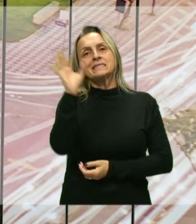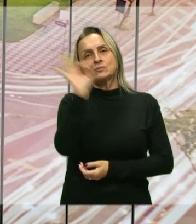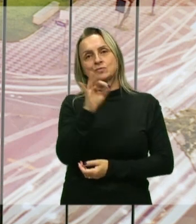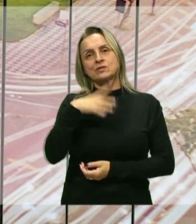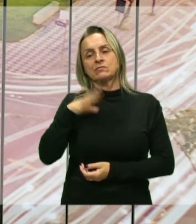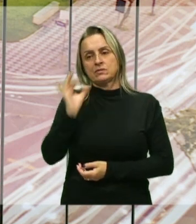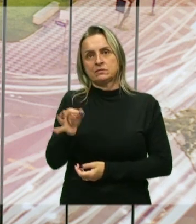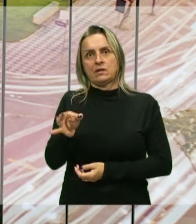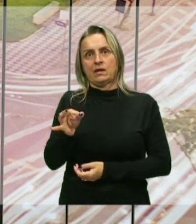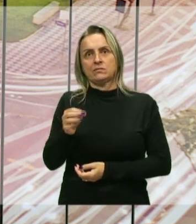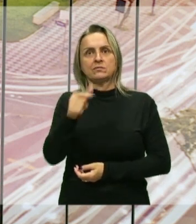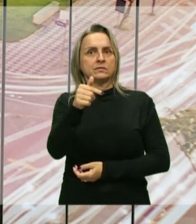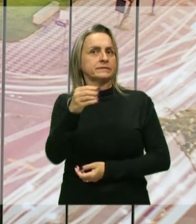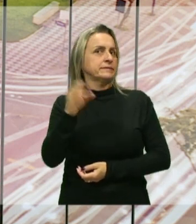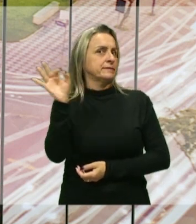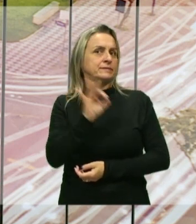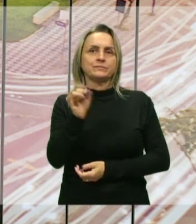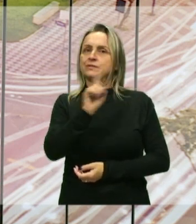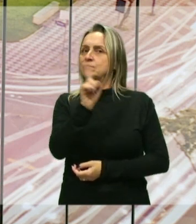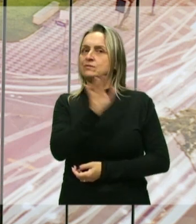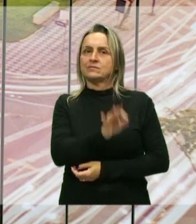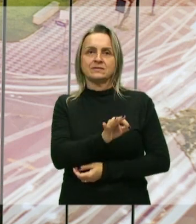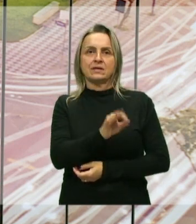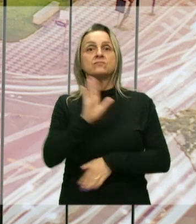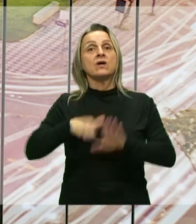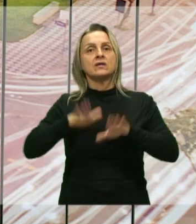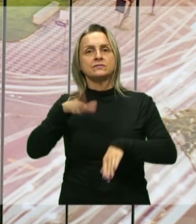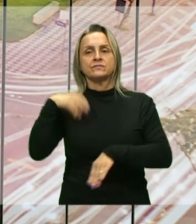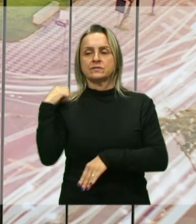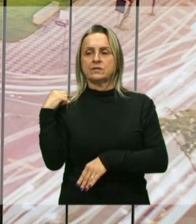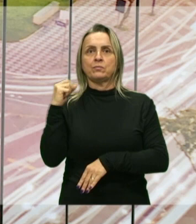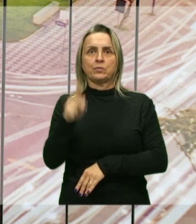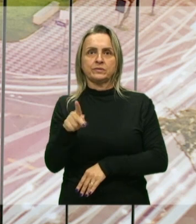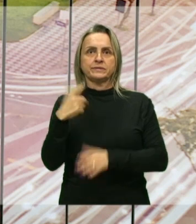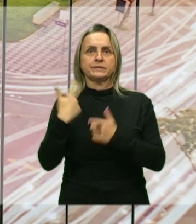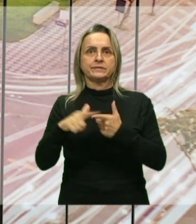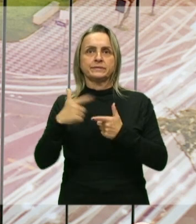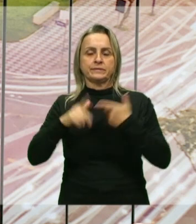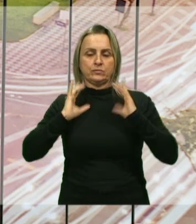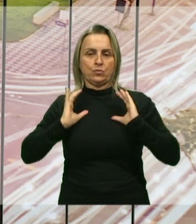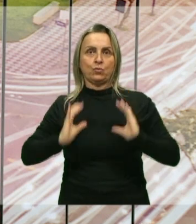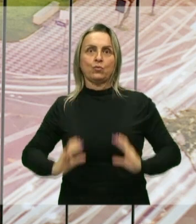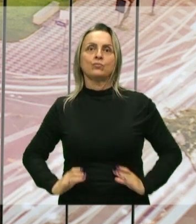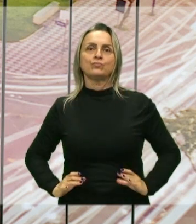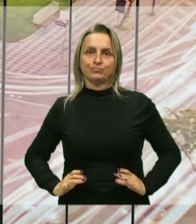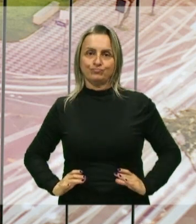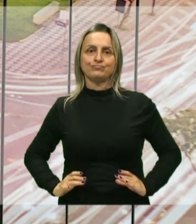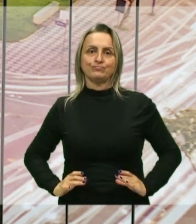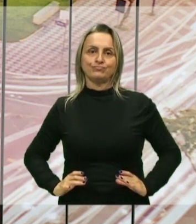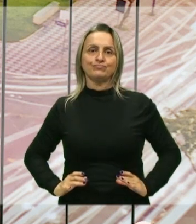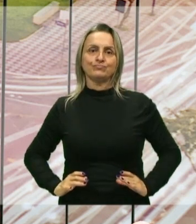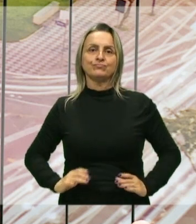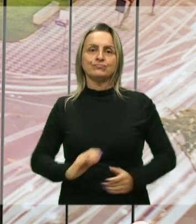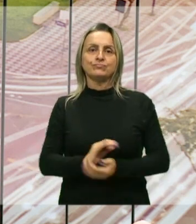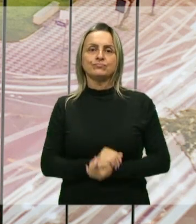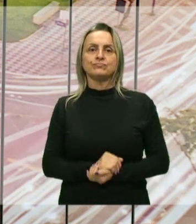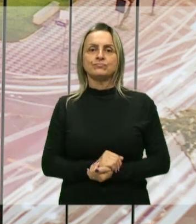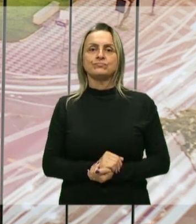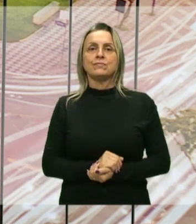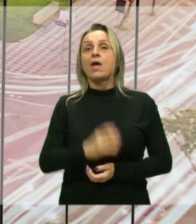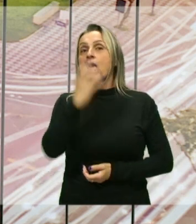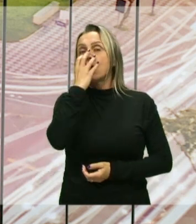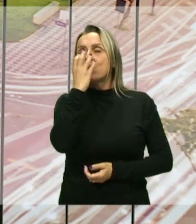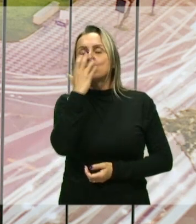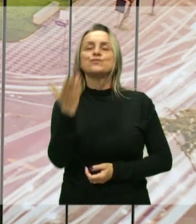justamente porque aposenta por problema comportamental, né, então não é um cachorro que eu deixo aqui, não vai me comer os cabos, né, é um cachorro